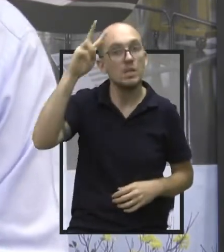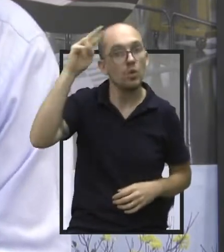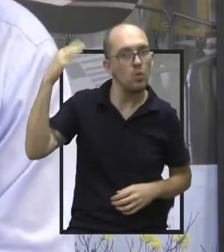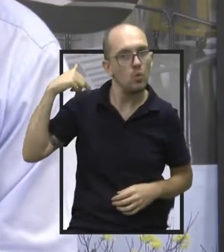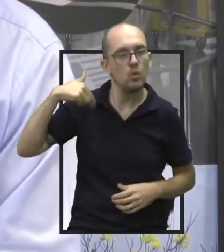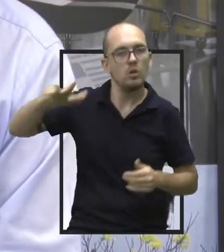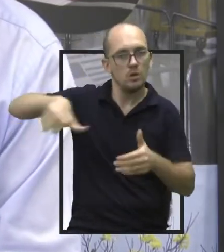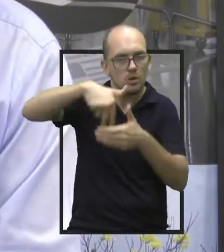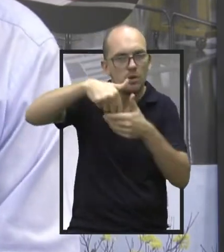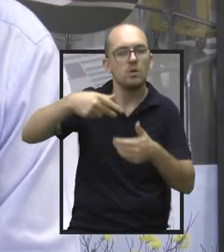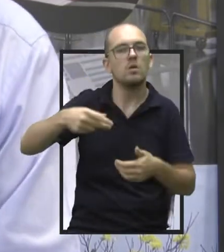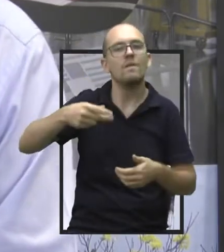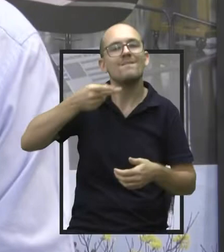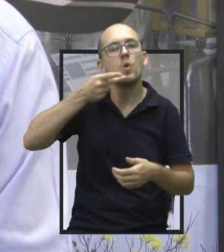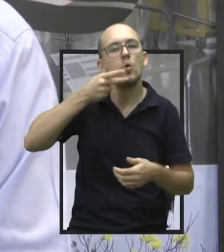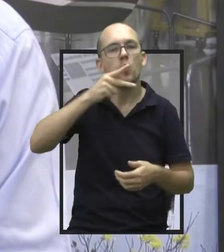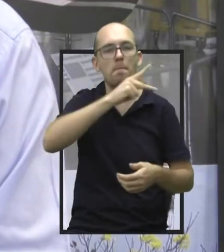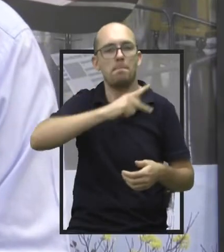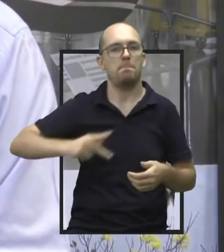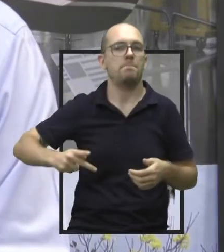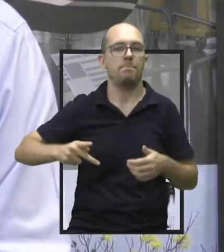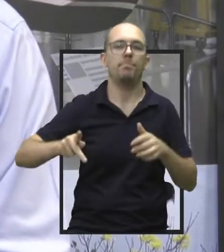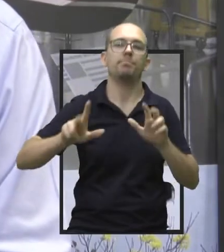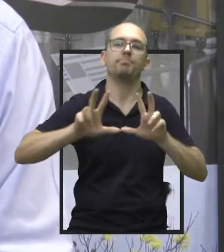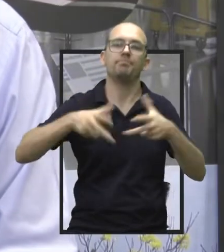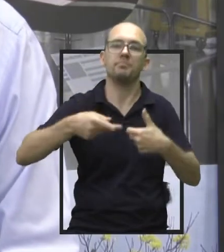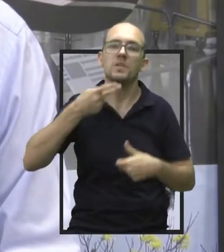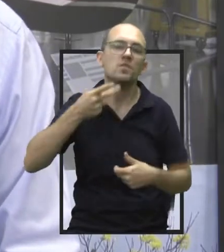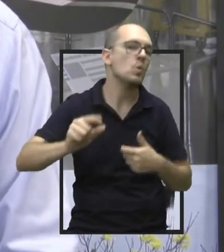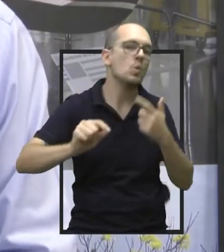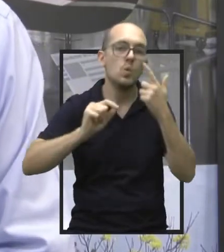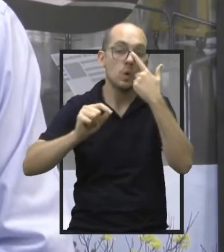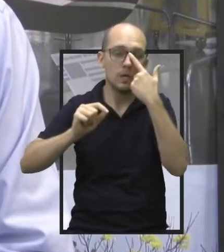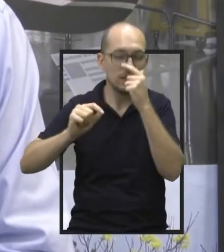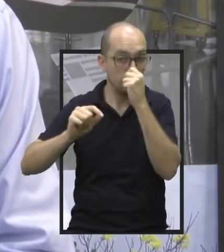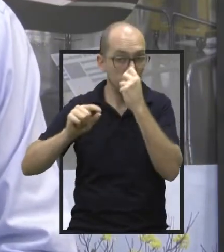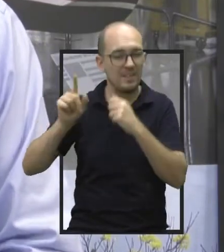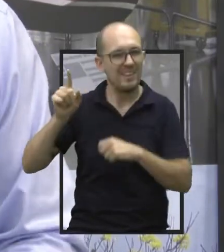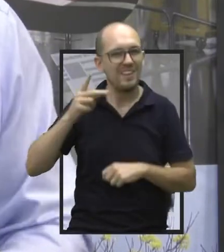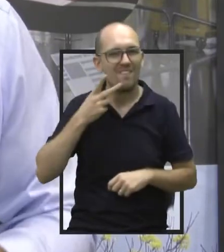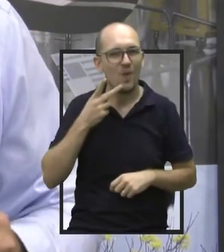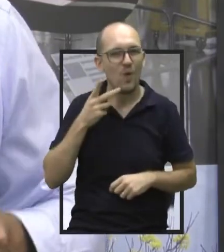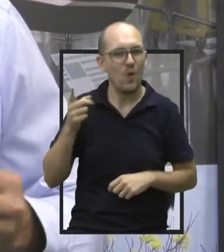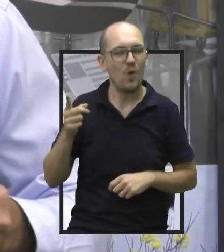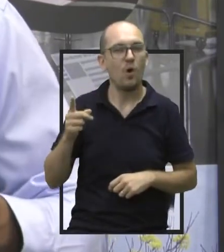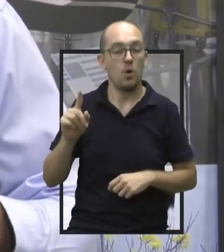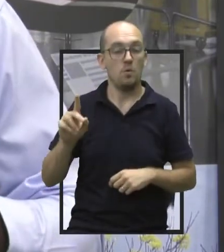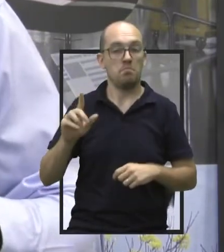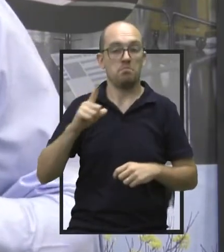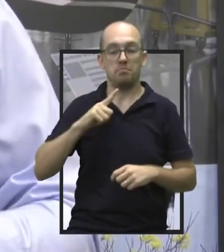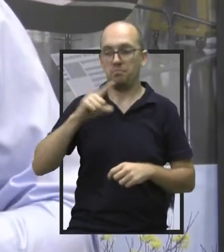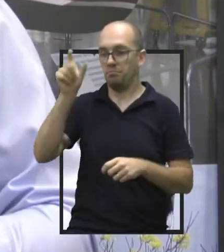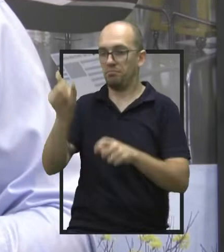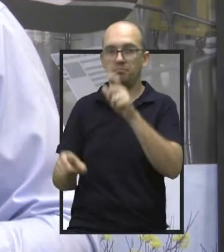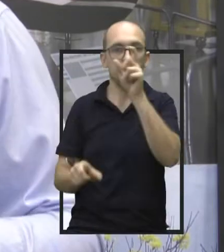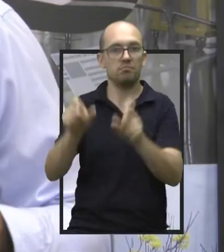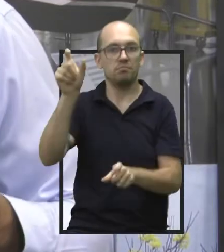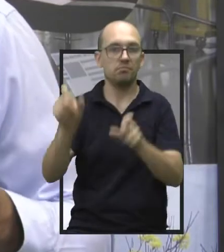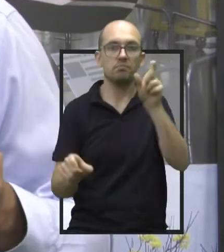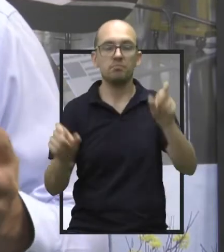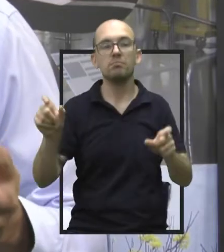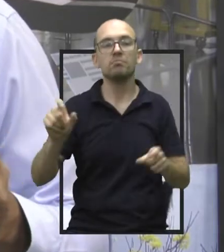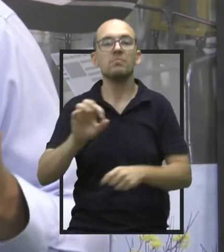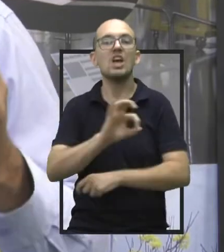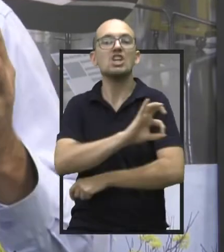segunda-feira, pelo presidente da Câmara, onde ele disse que os candidatos a prefeito que vêm